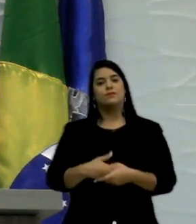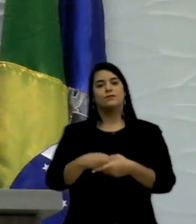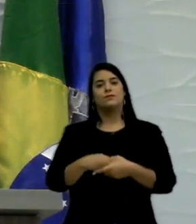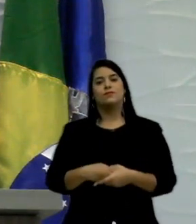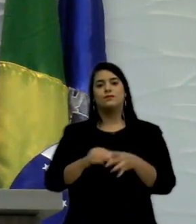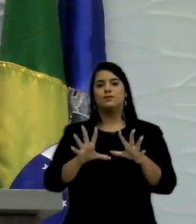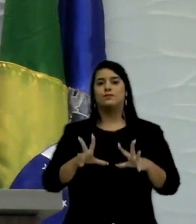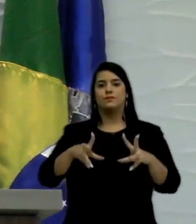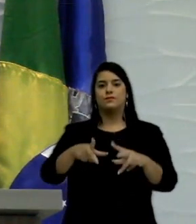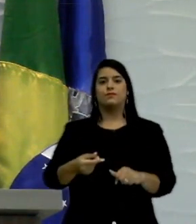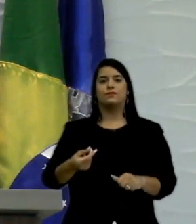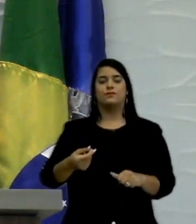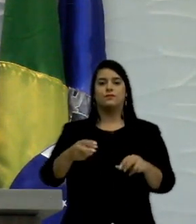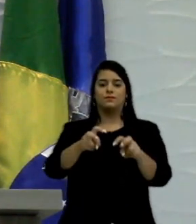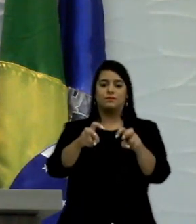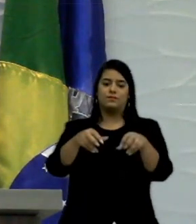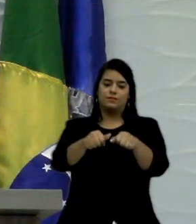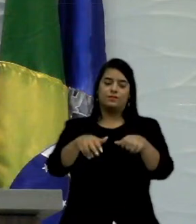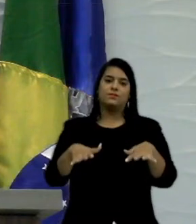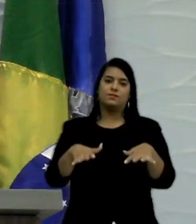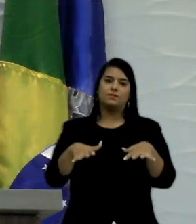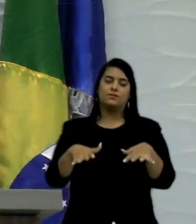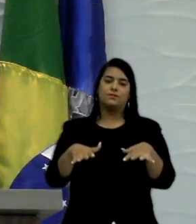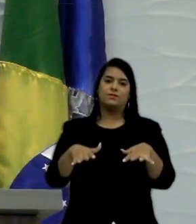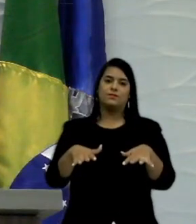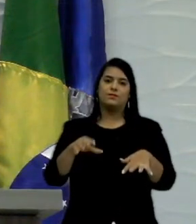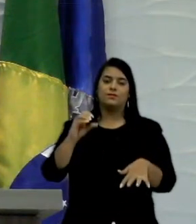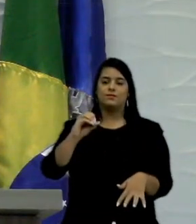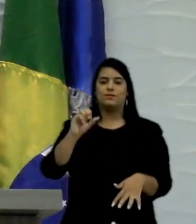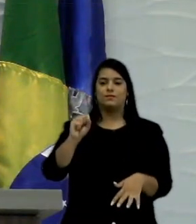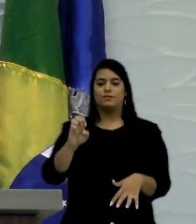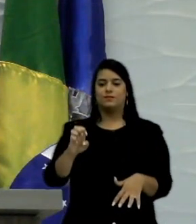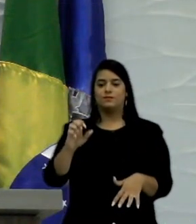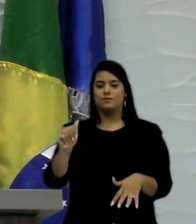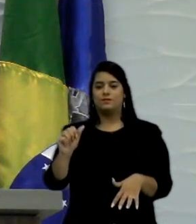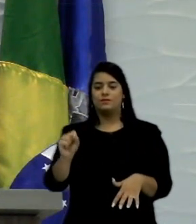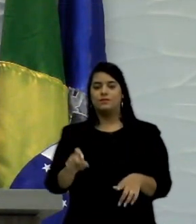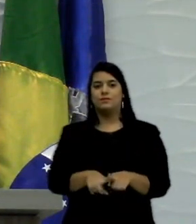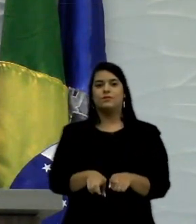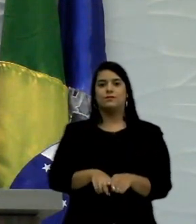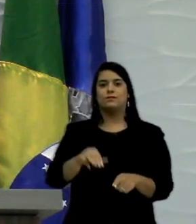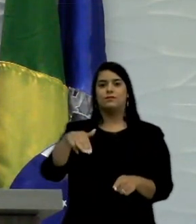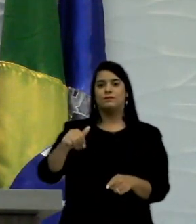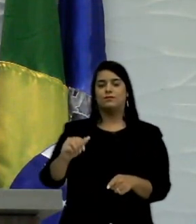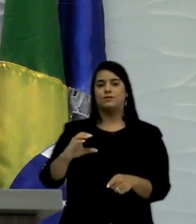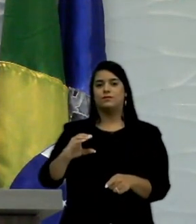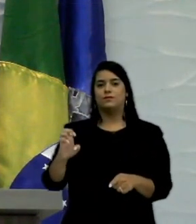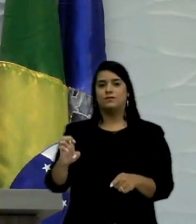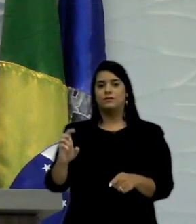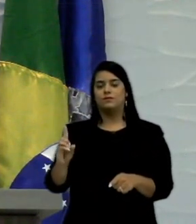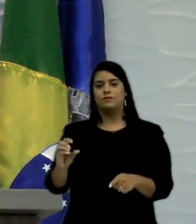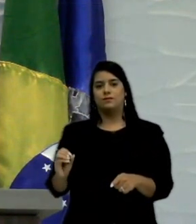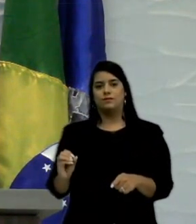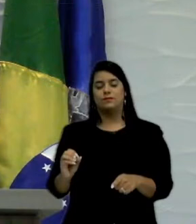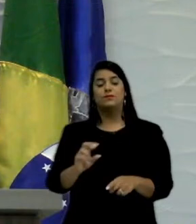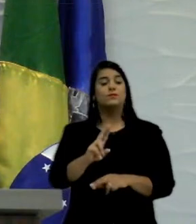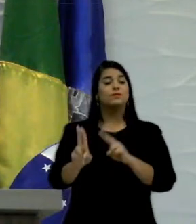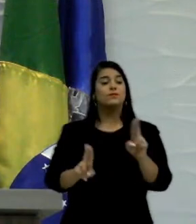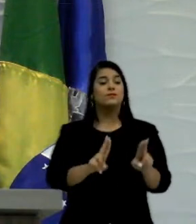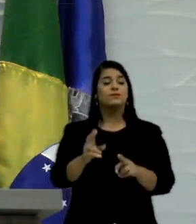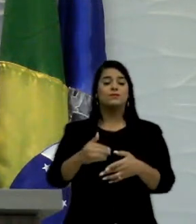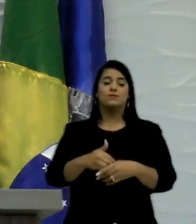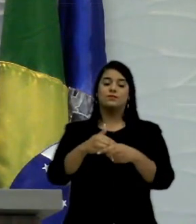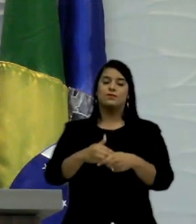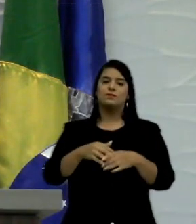todos aqui na plenária, nosso amigo Oséias, Dona Macedo e Zé Milton, em nome dele saudar todos os